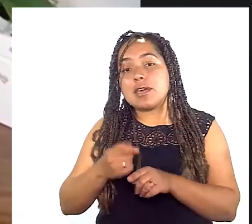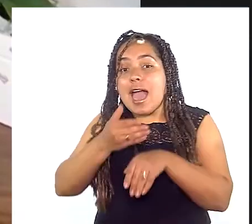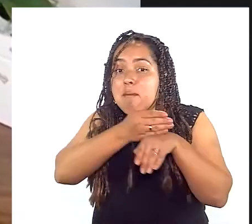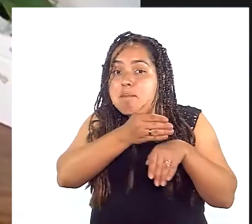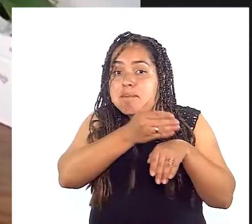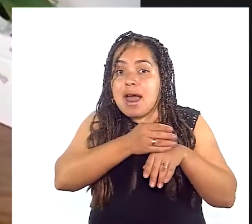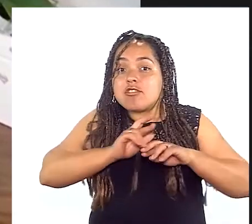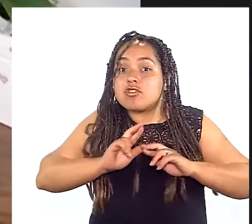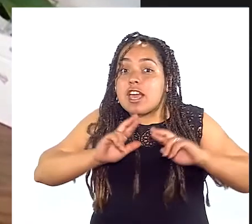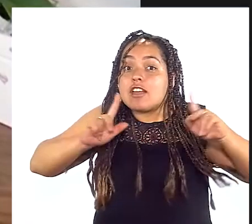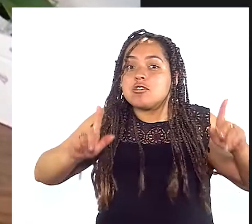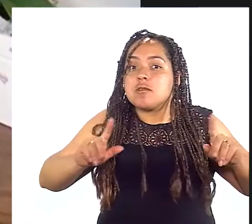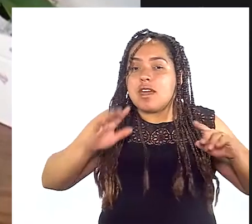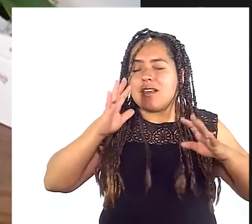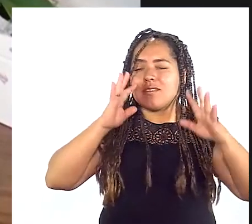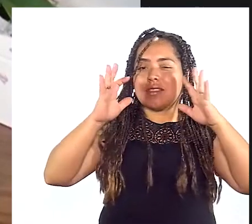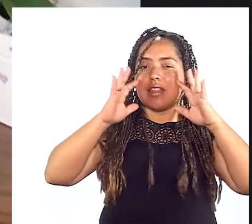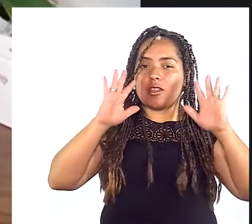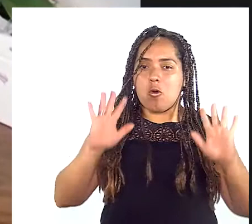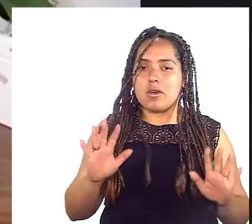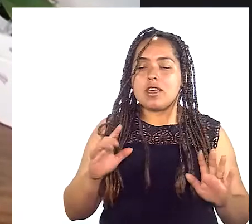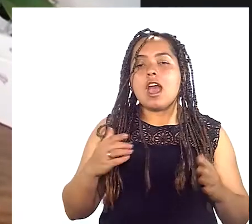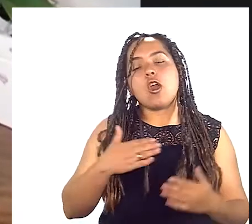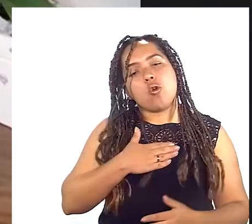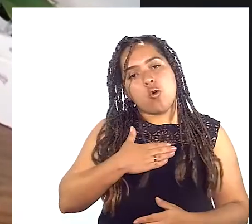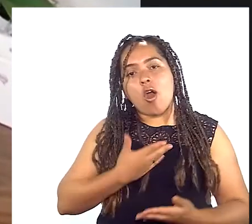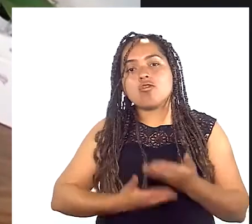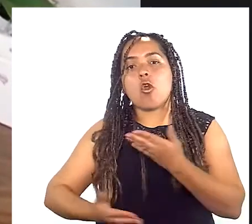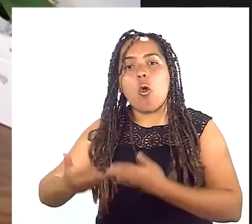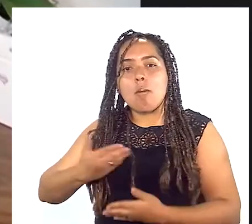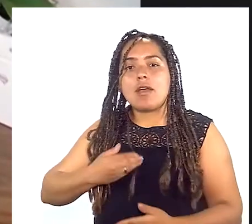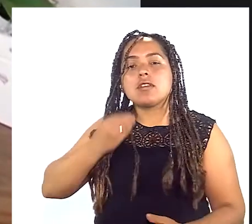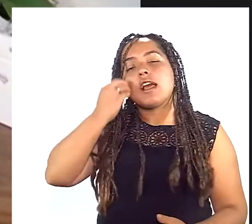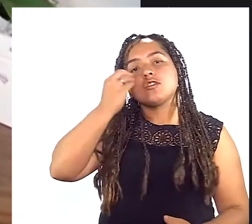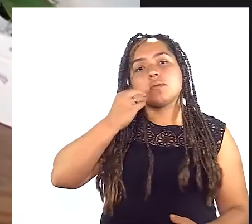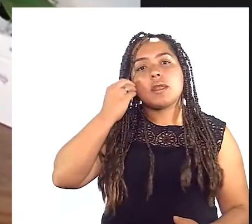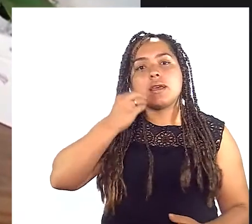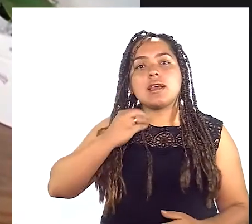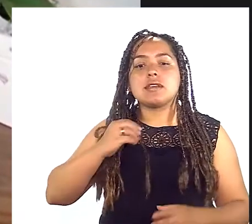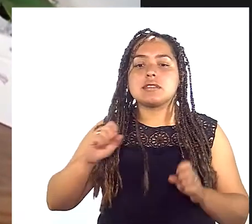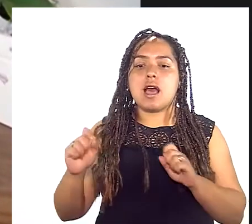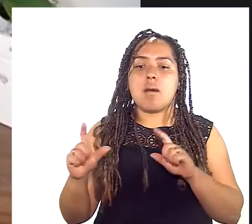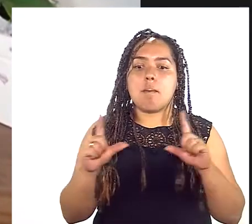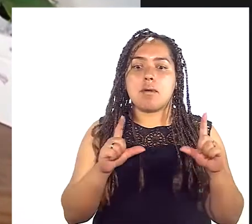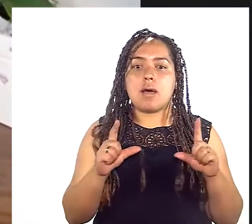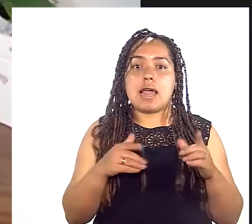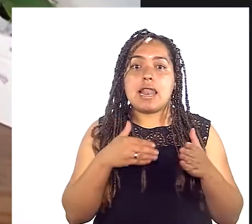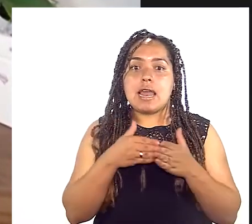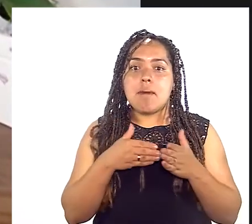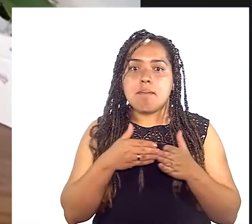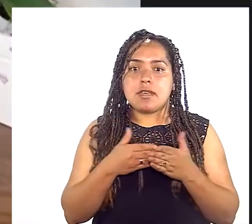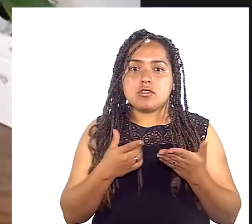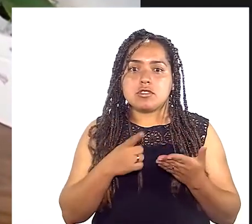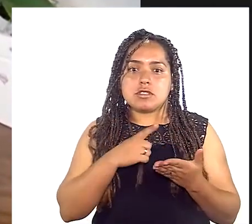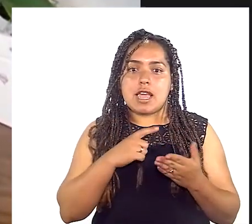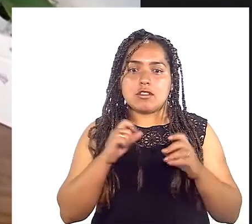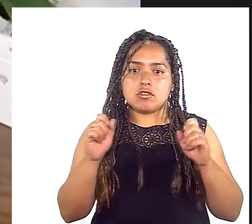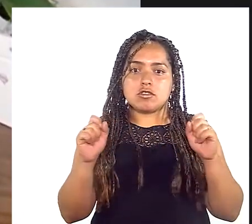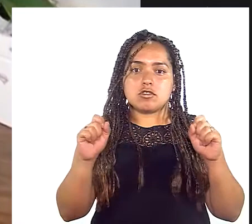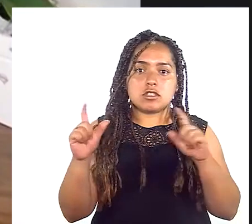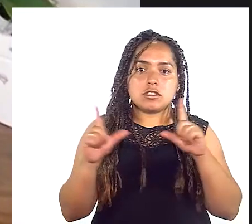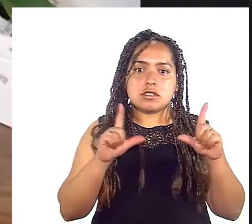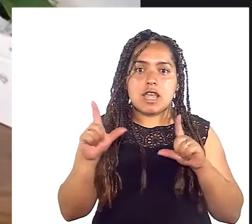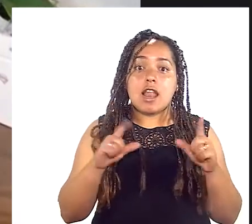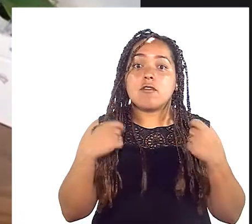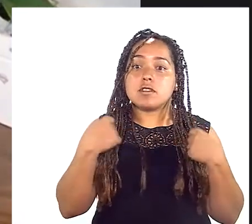experiência da prática, né? Que é um pouquinho diferente da teoria. Às vezes a gente sabe que ser mãe, como a gente falou do limite de telas, né? É